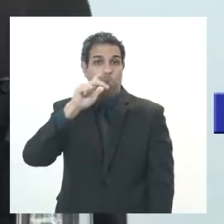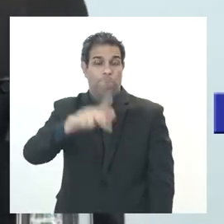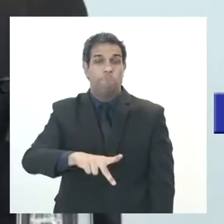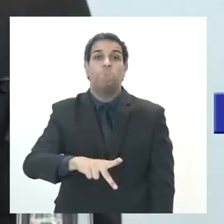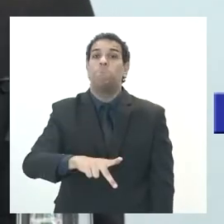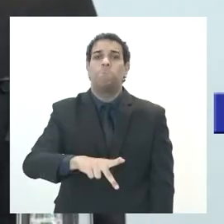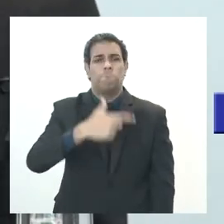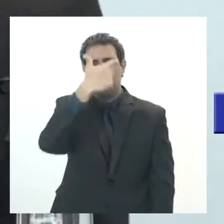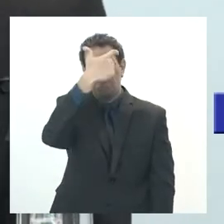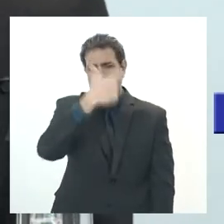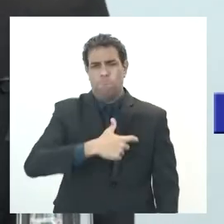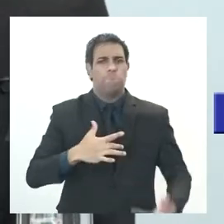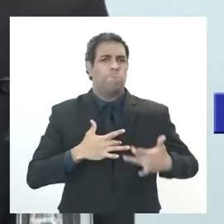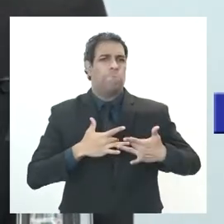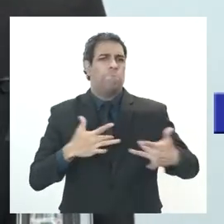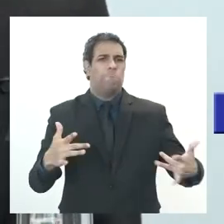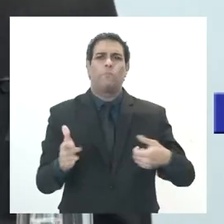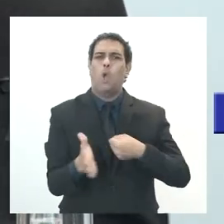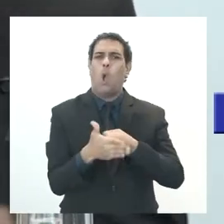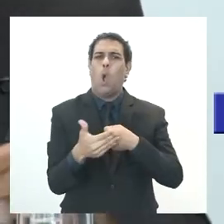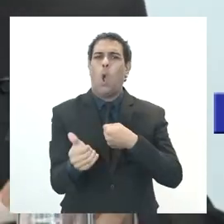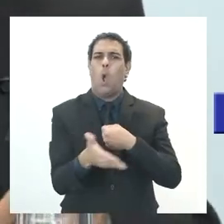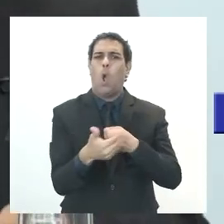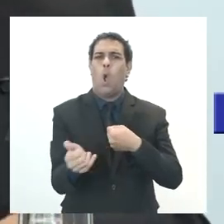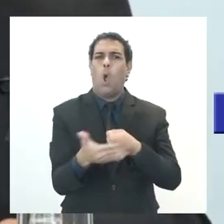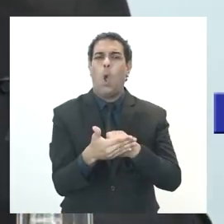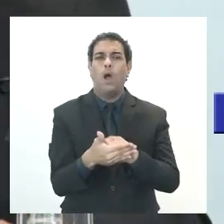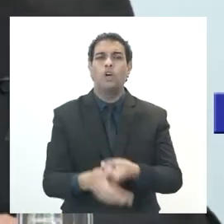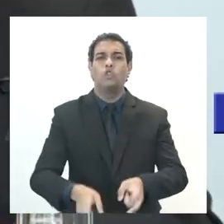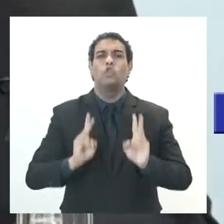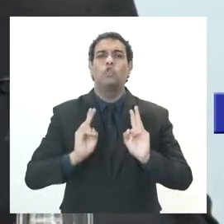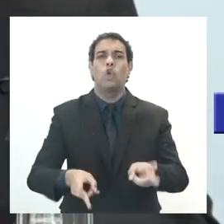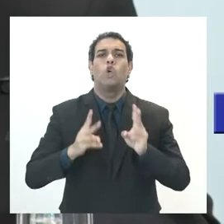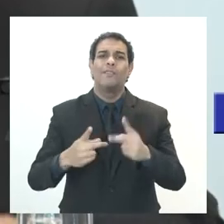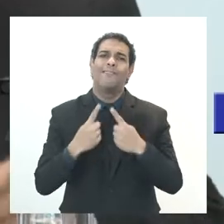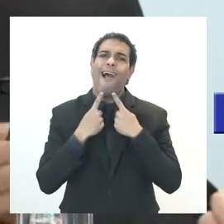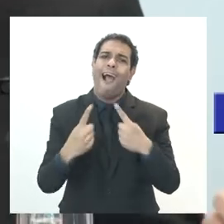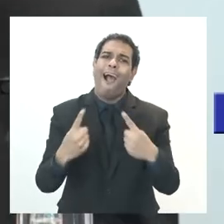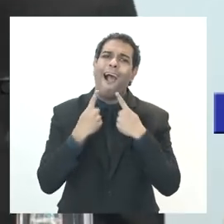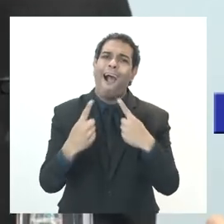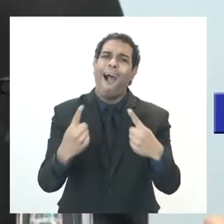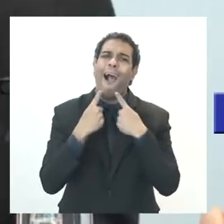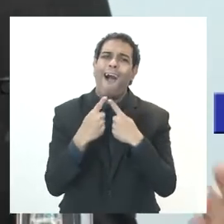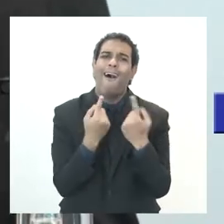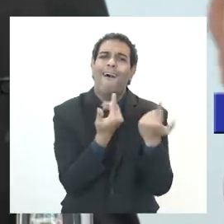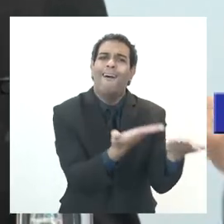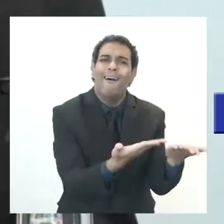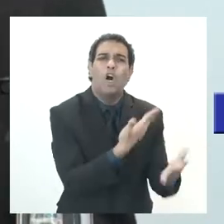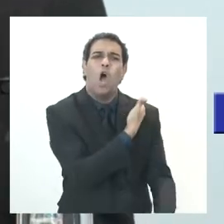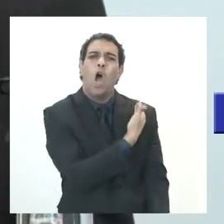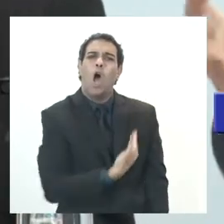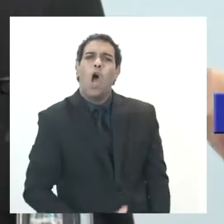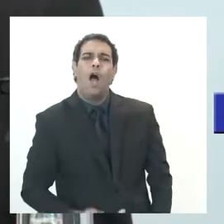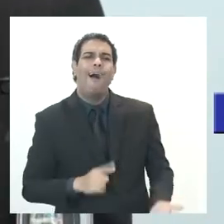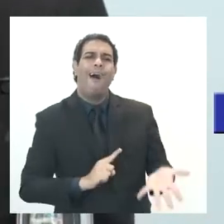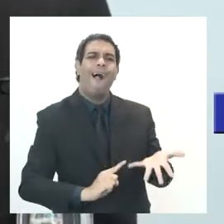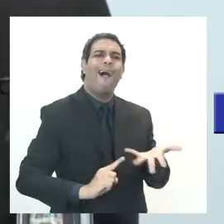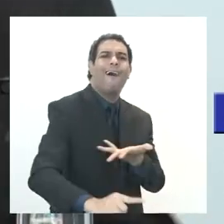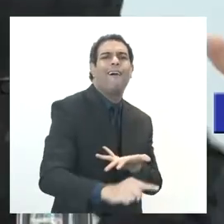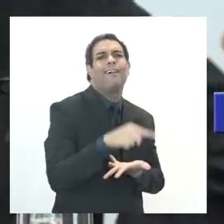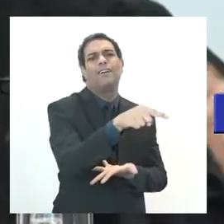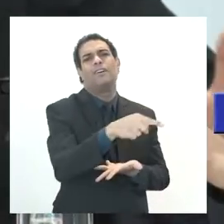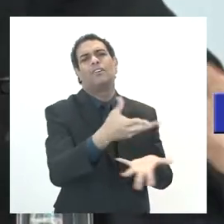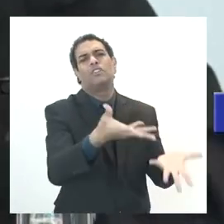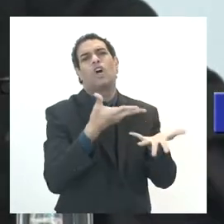humano super gentil delicadíssimo e ficava todo tempo reclamando mas o vereador Paulo do anos e você só pensa